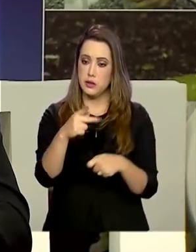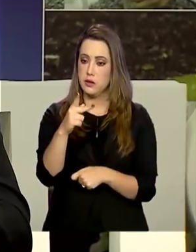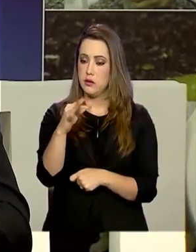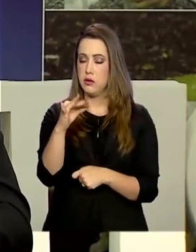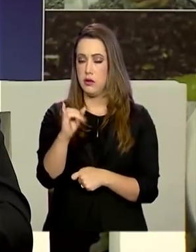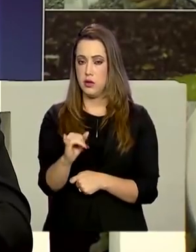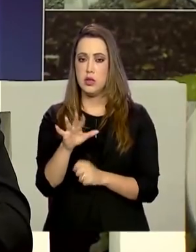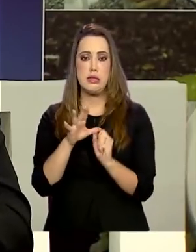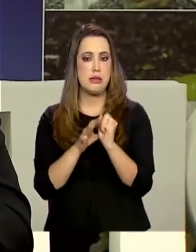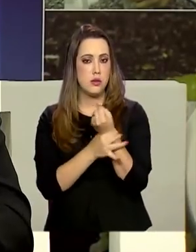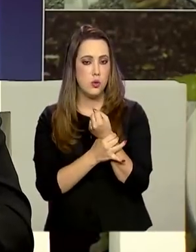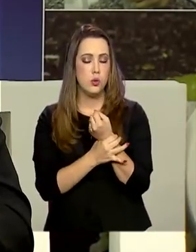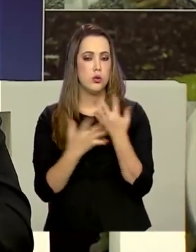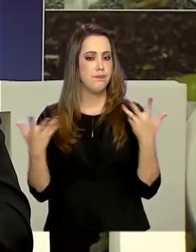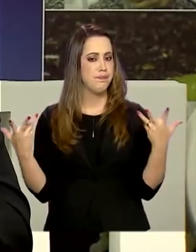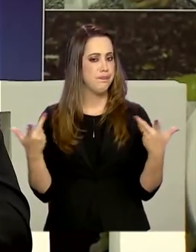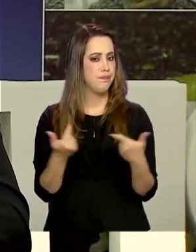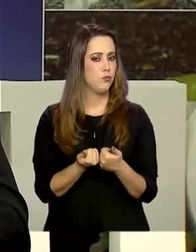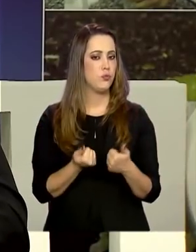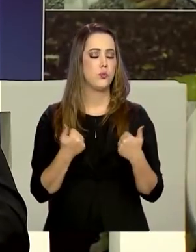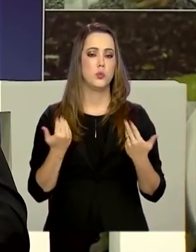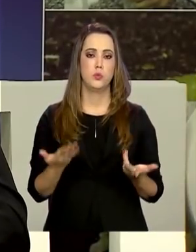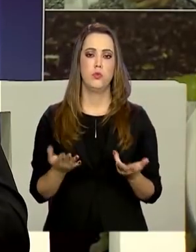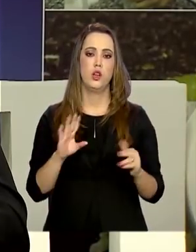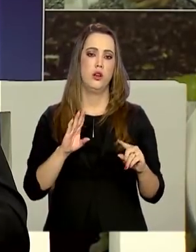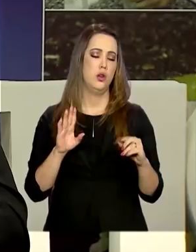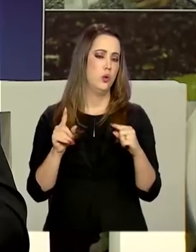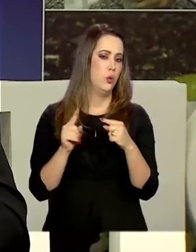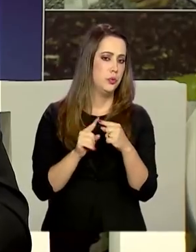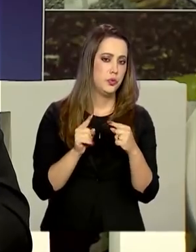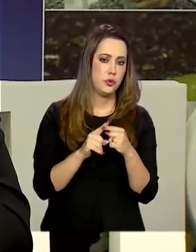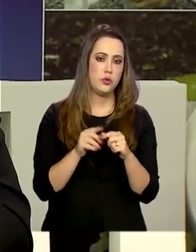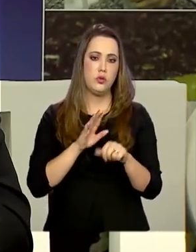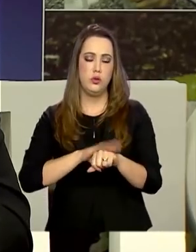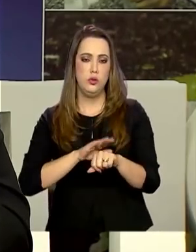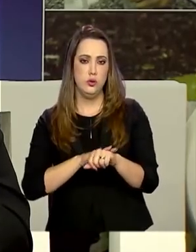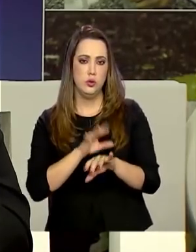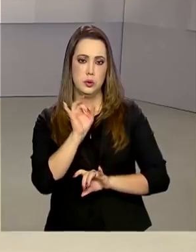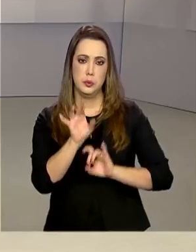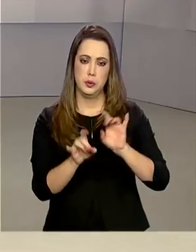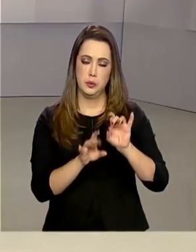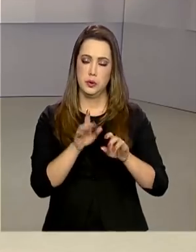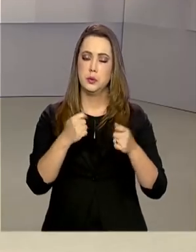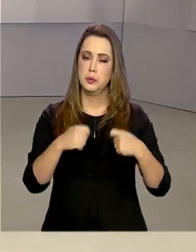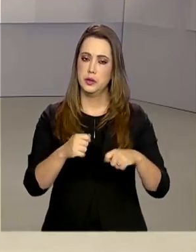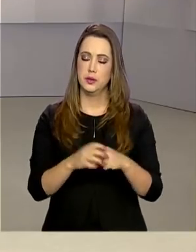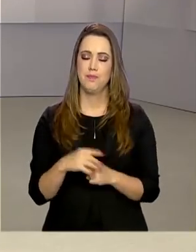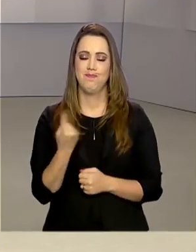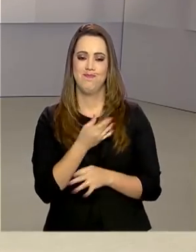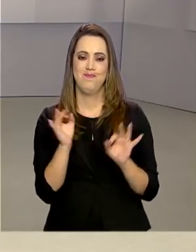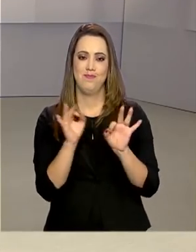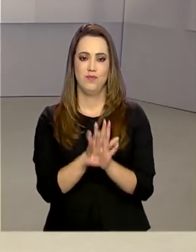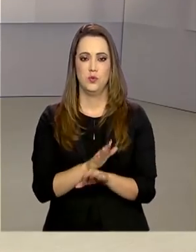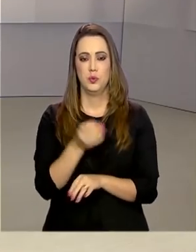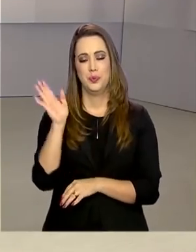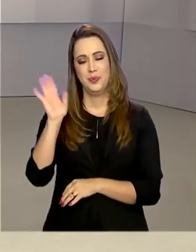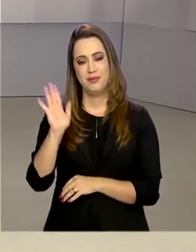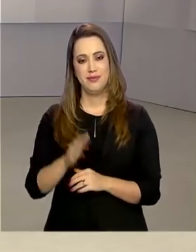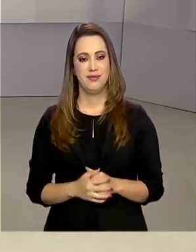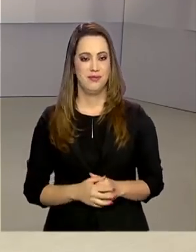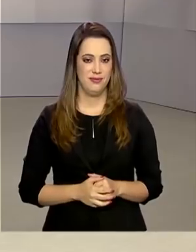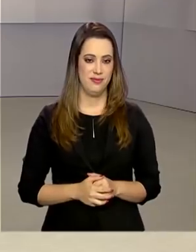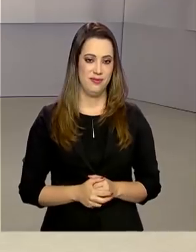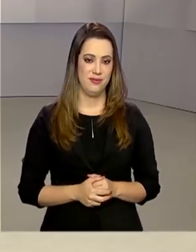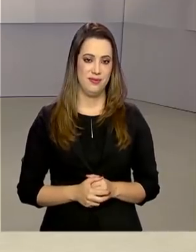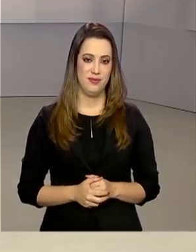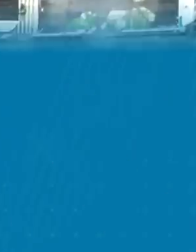forma segura de uma forma eficiente aí dentro do tempo e das especificações necessárias a gente fica por aqui até a